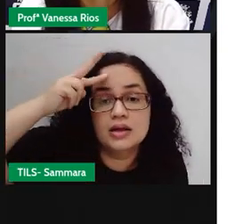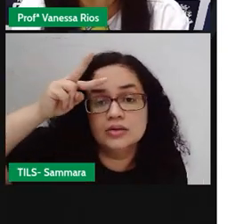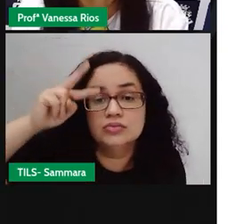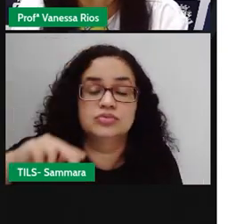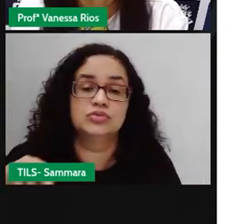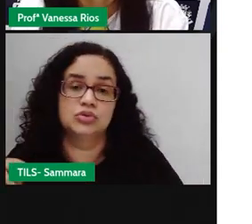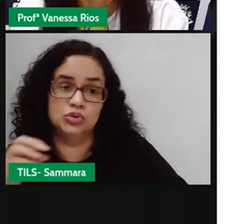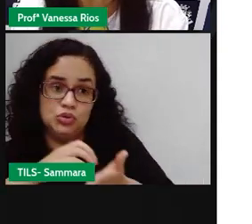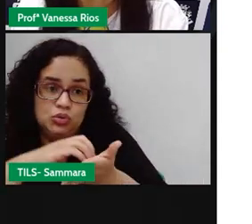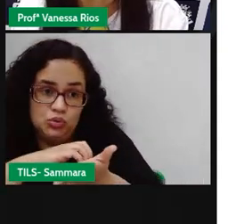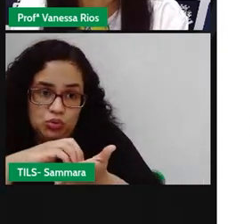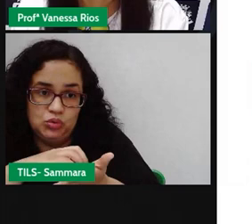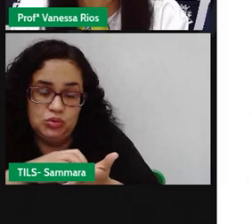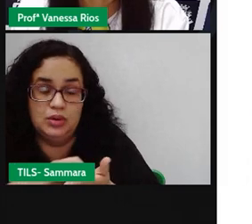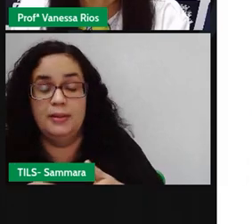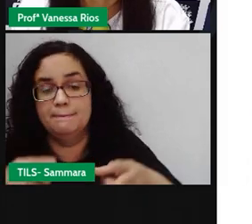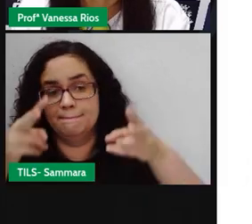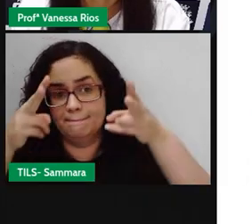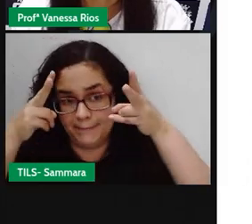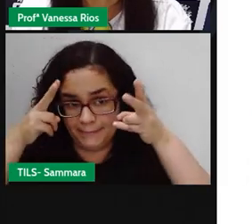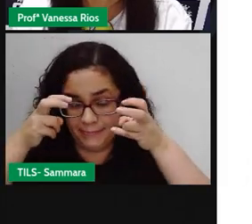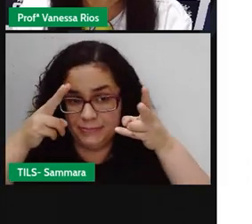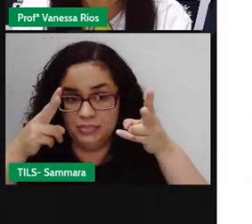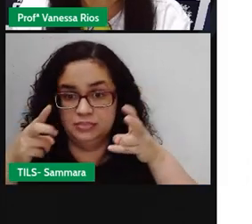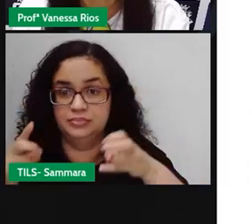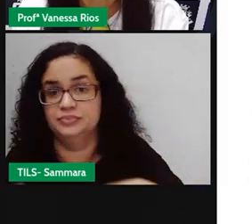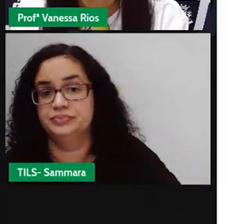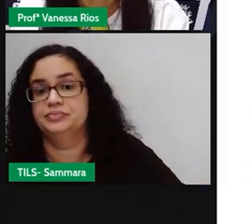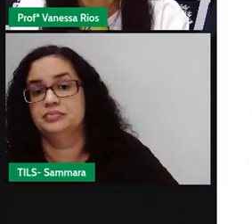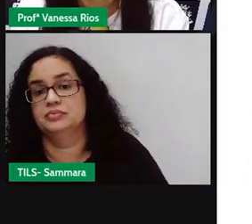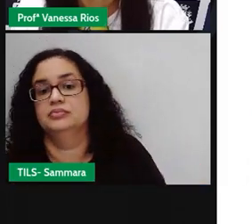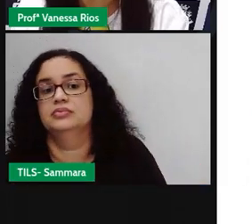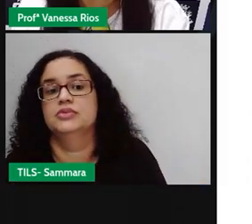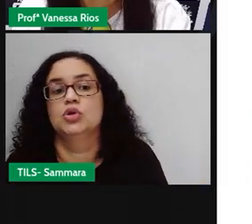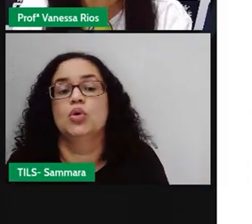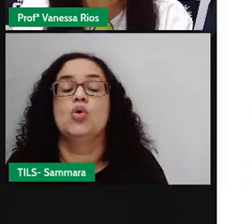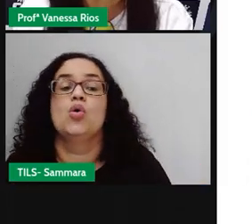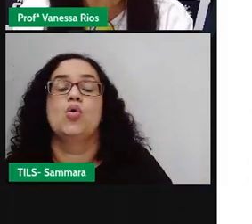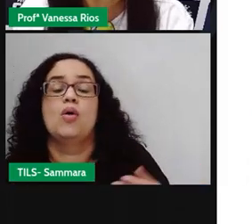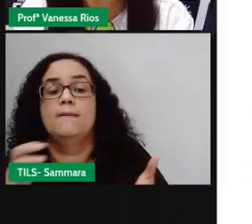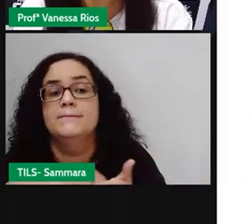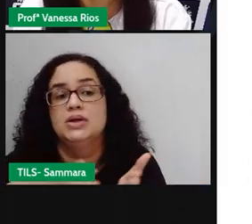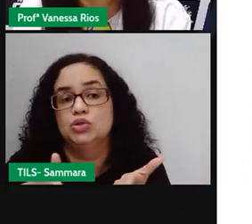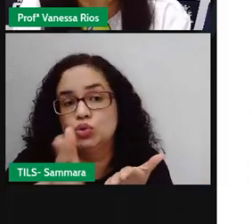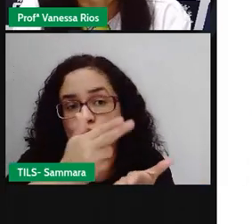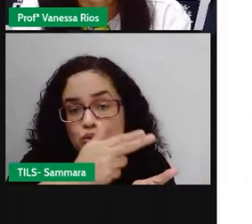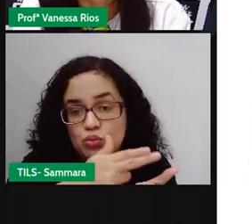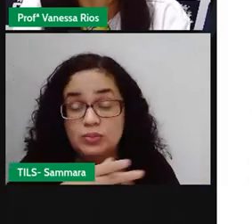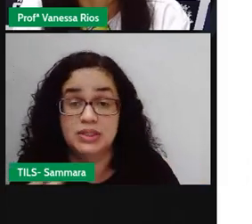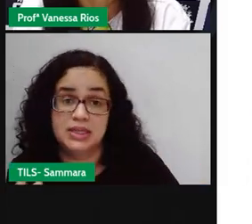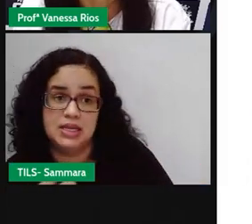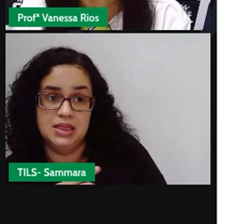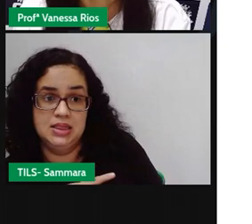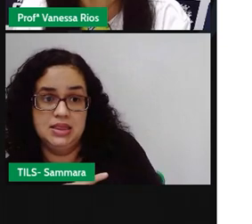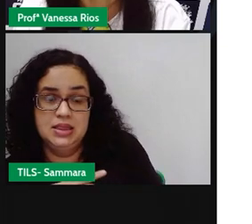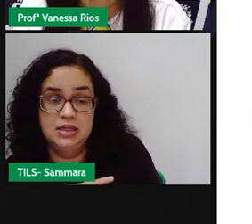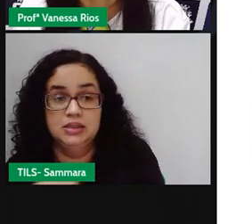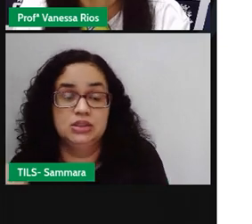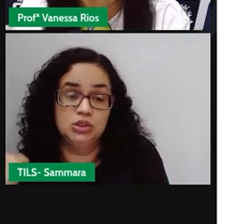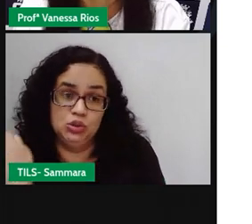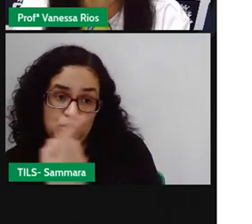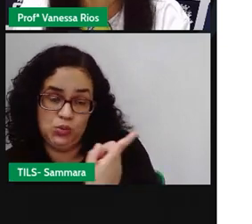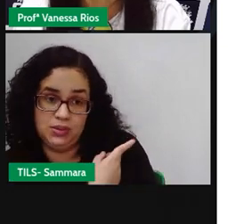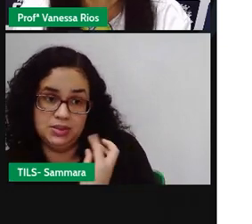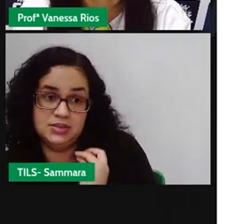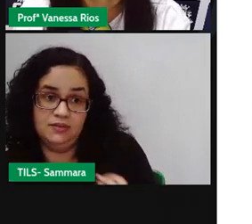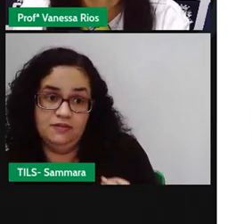figuras geométricas. E a gente percebe nessa observação o quanto a geometria ela faz parte da nossa